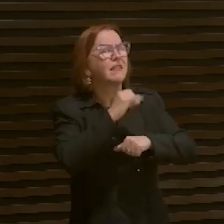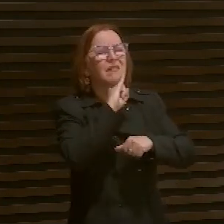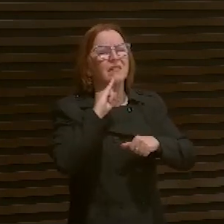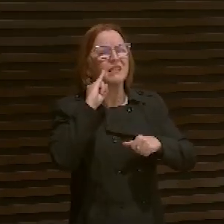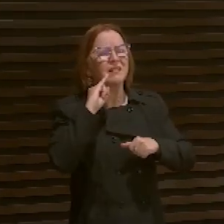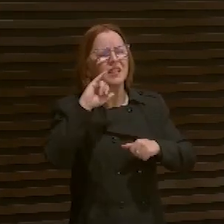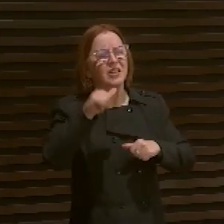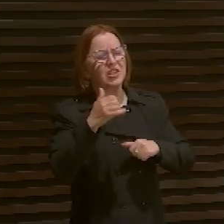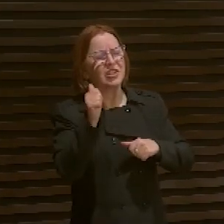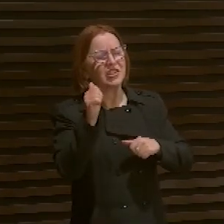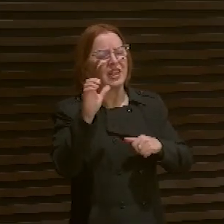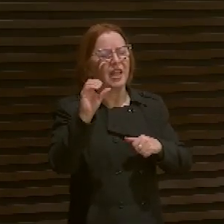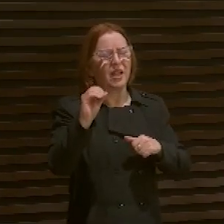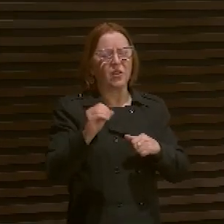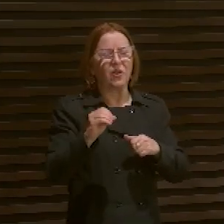Israel.